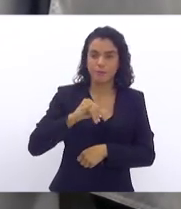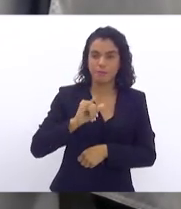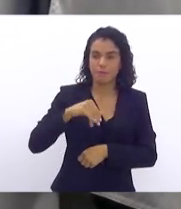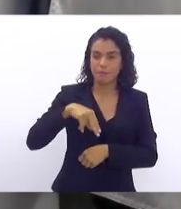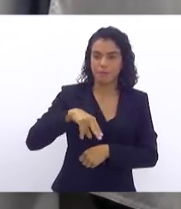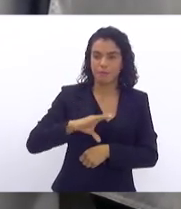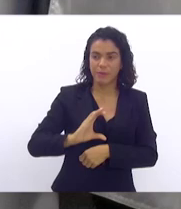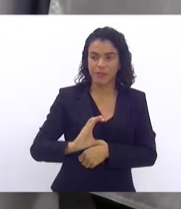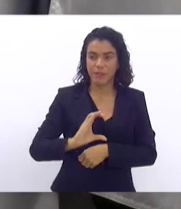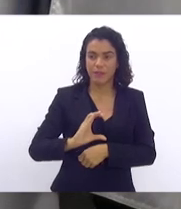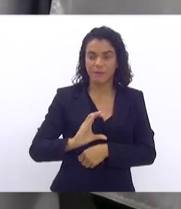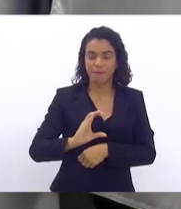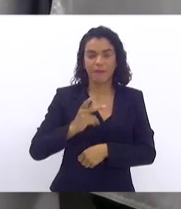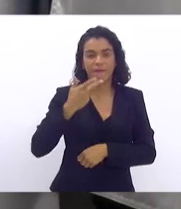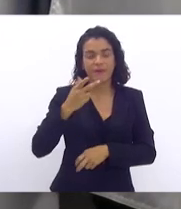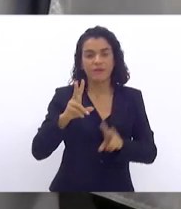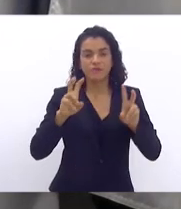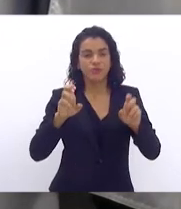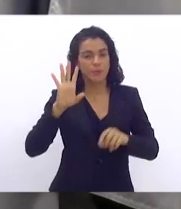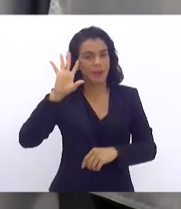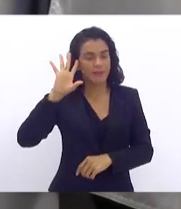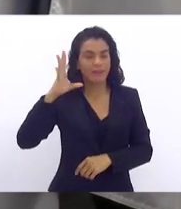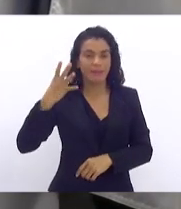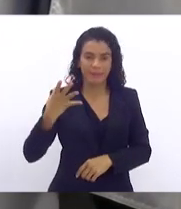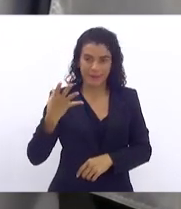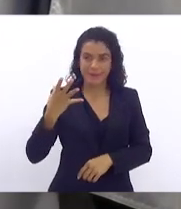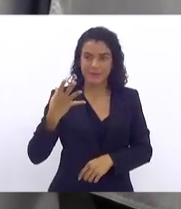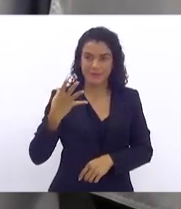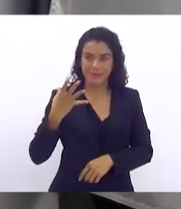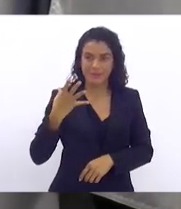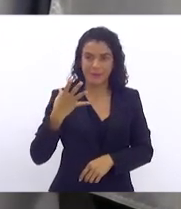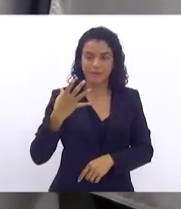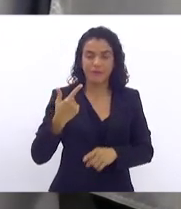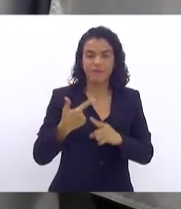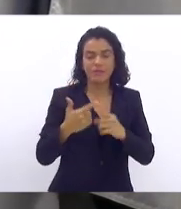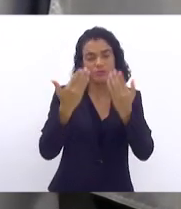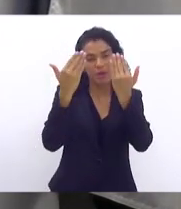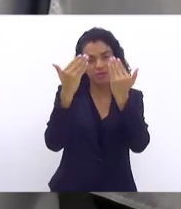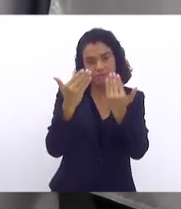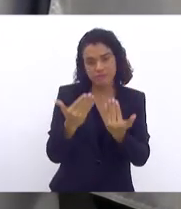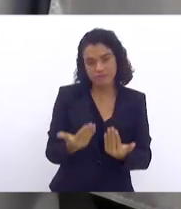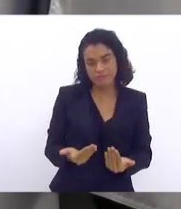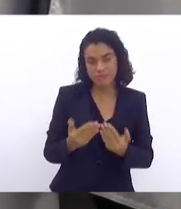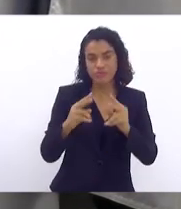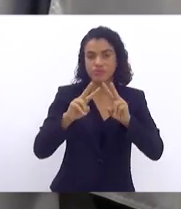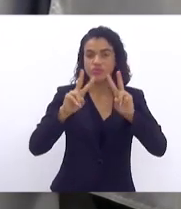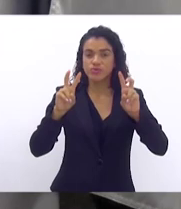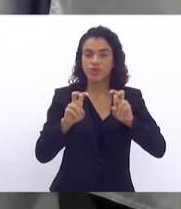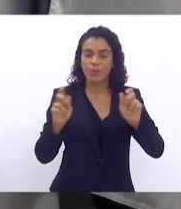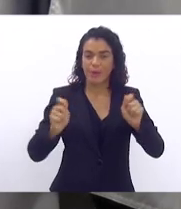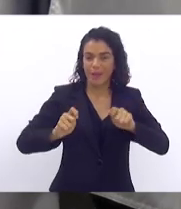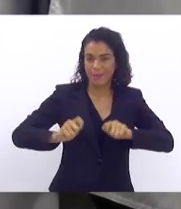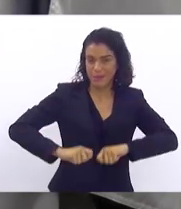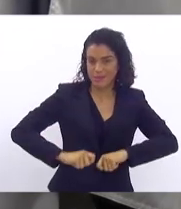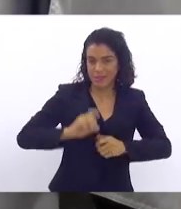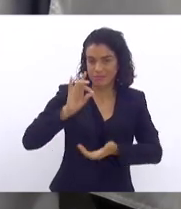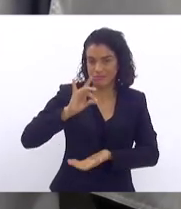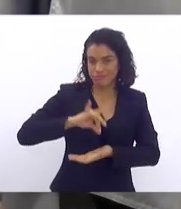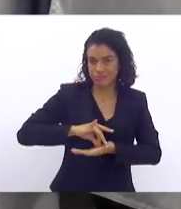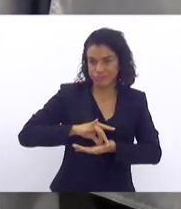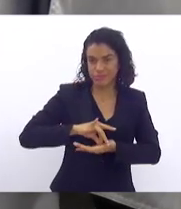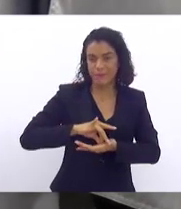traz à baila aquela decisão que, de fato, faz uma revisão sobre a capacidade originária